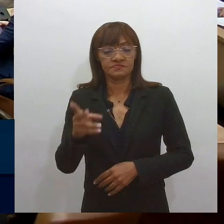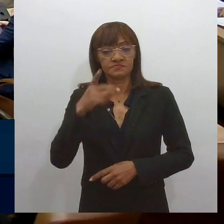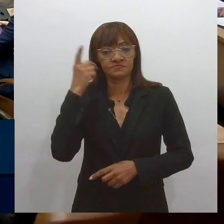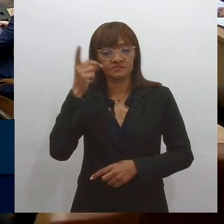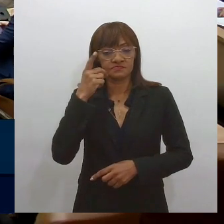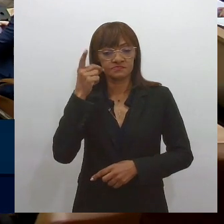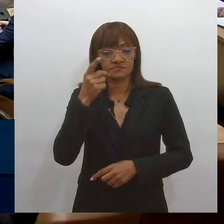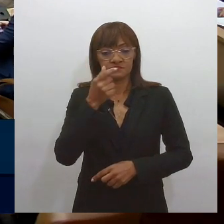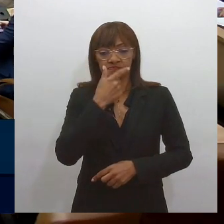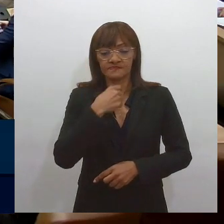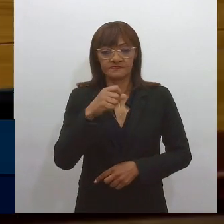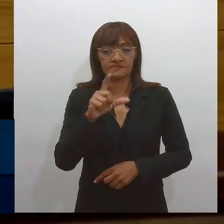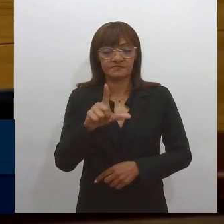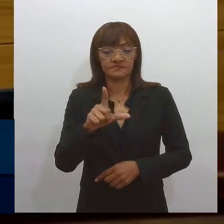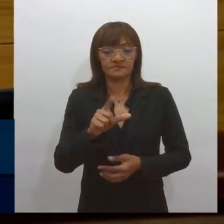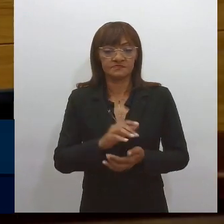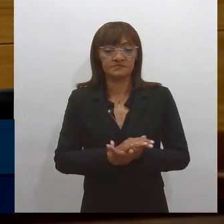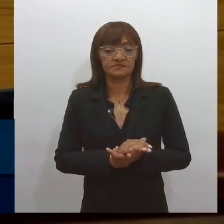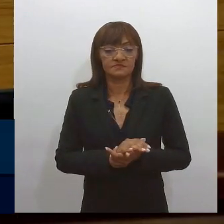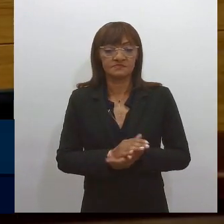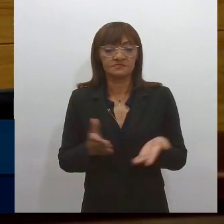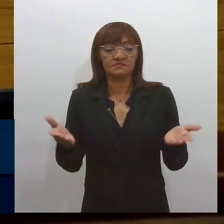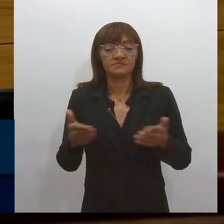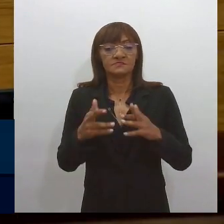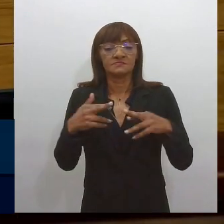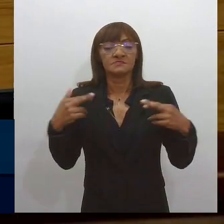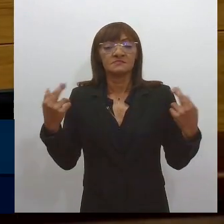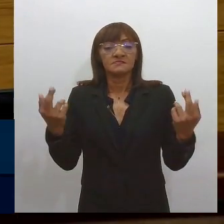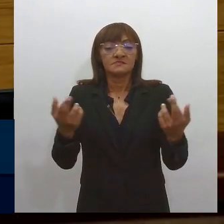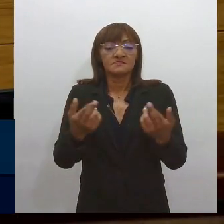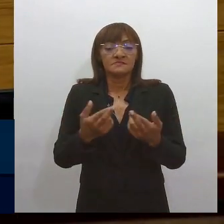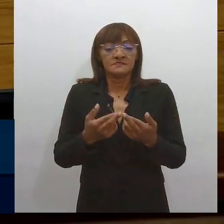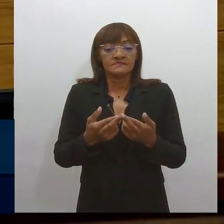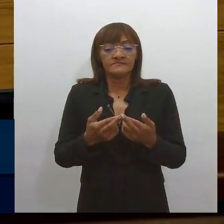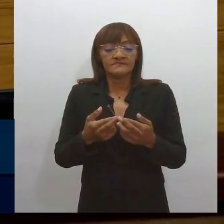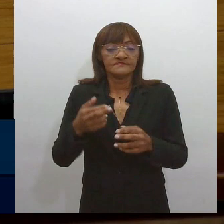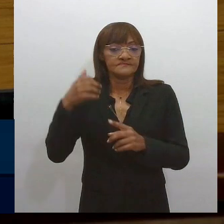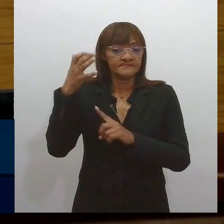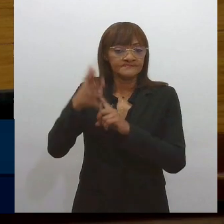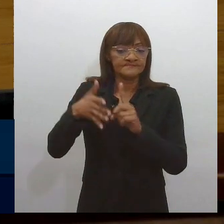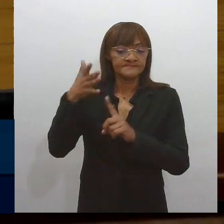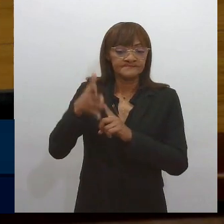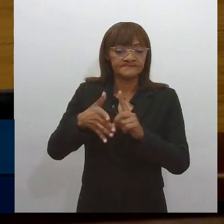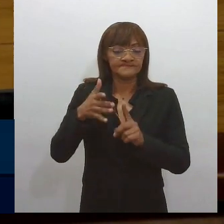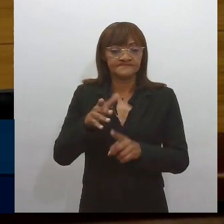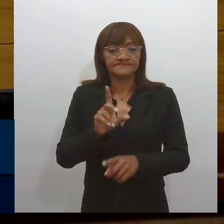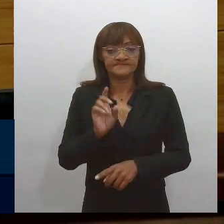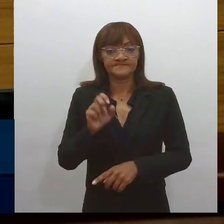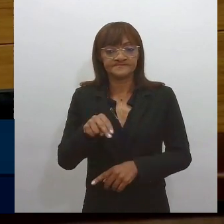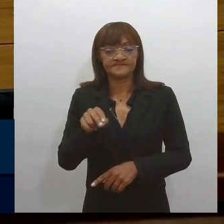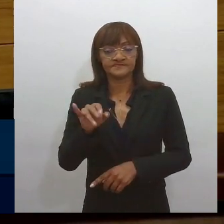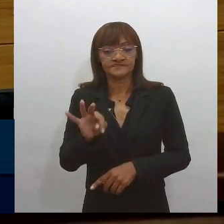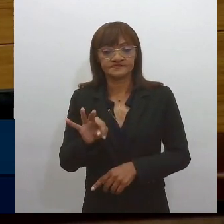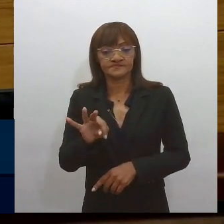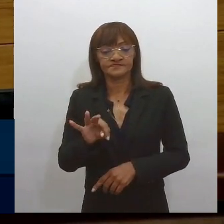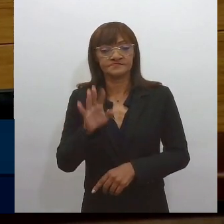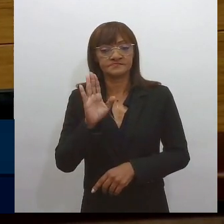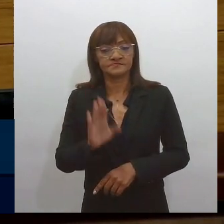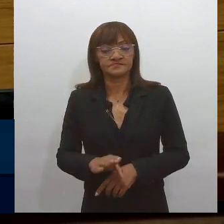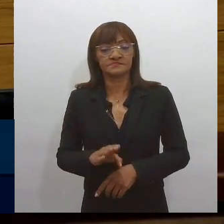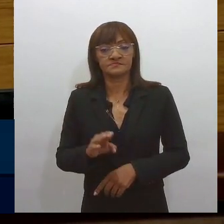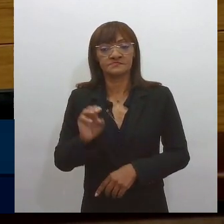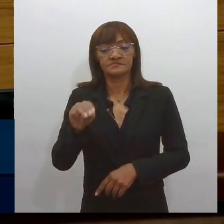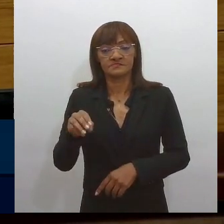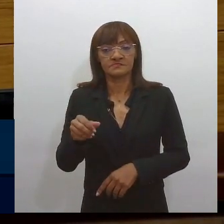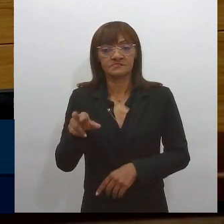expediente uma palestra com o superintendente do denit RF luid Mônico rosa para falar sobre as obras de duplicação